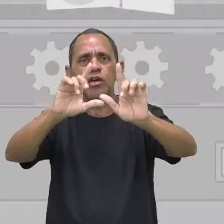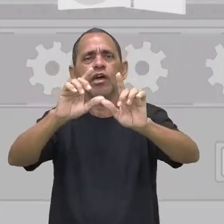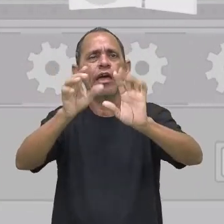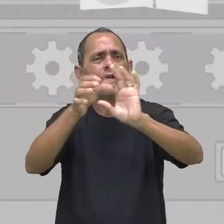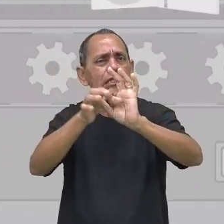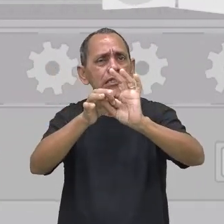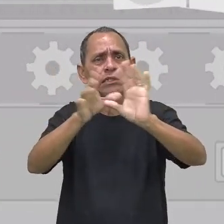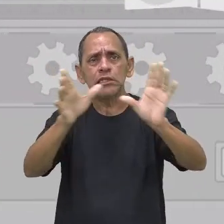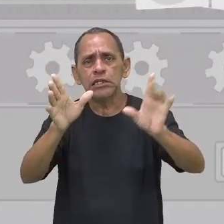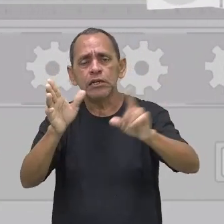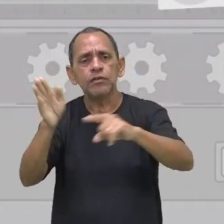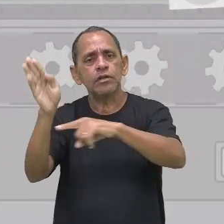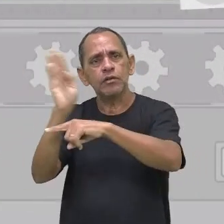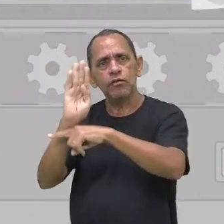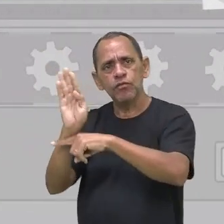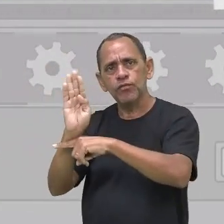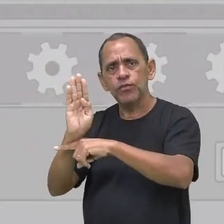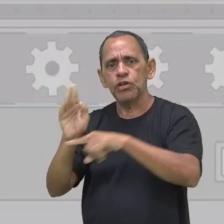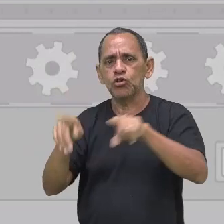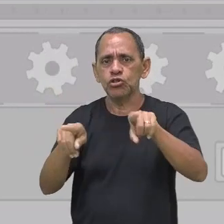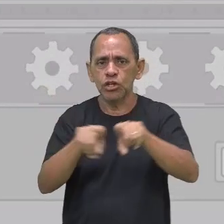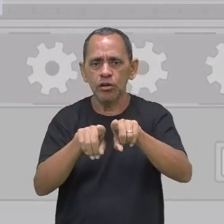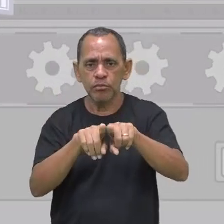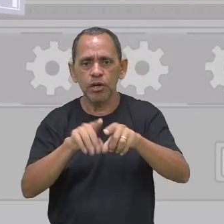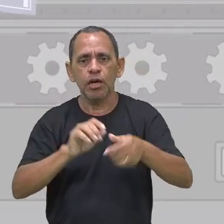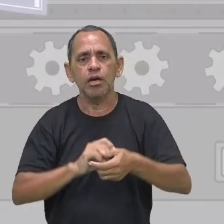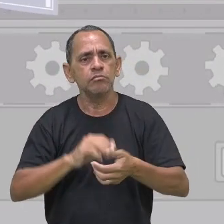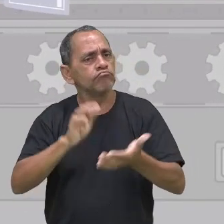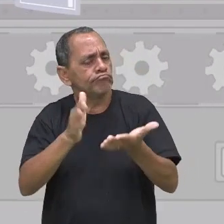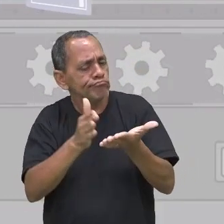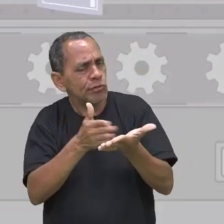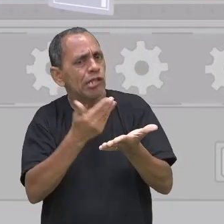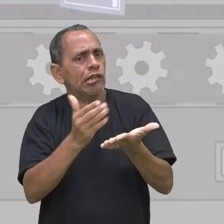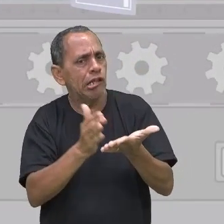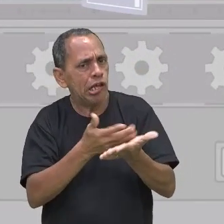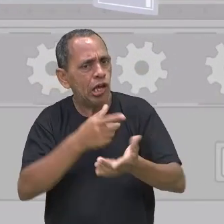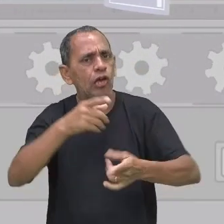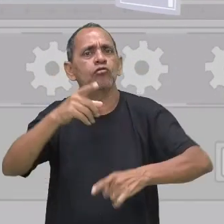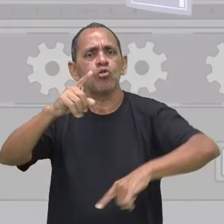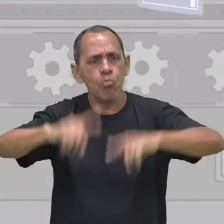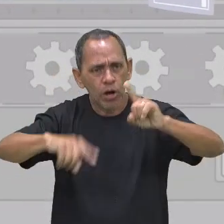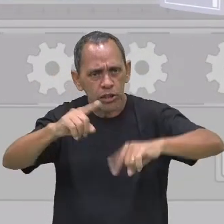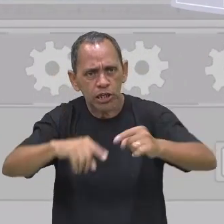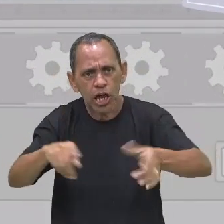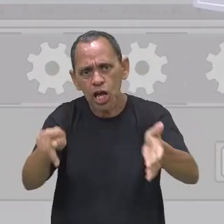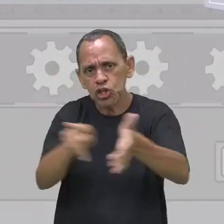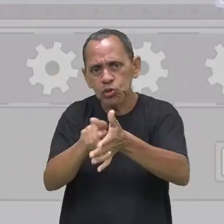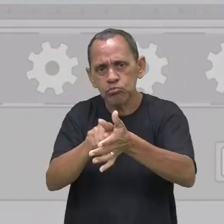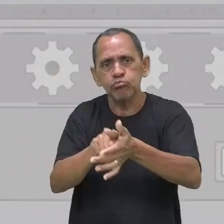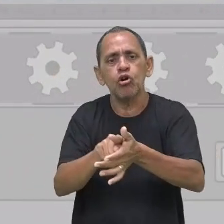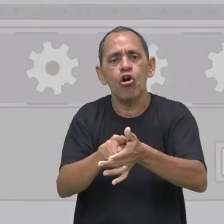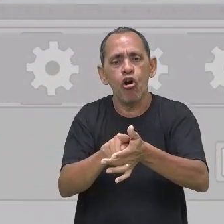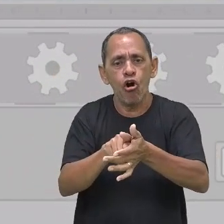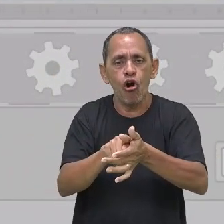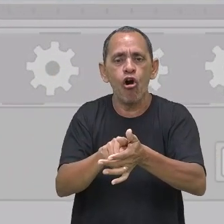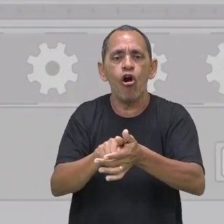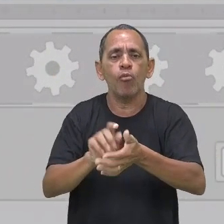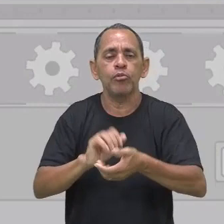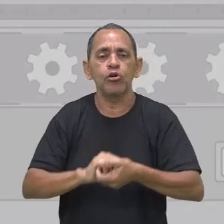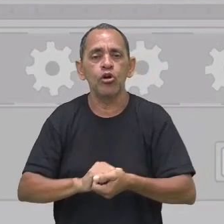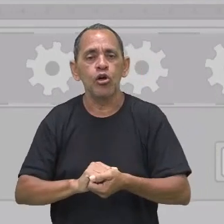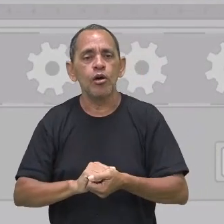então todas essas questões que estão aí, livros e outros produtos para entreter as pessoas durante o tempo